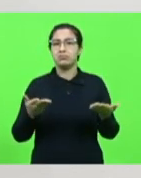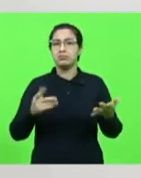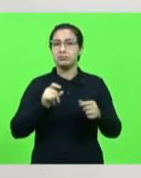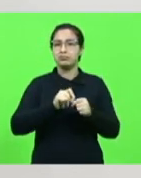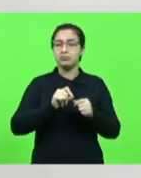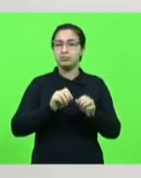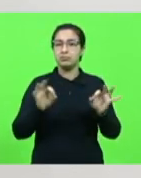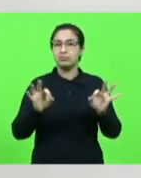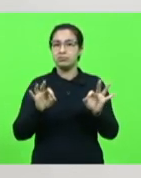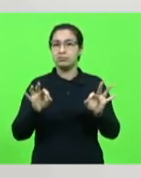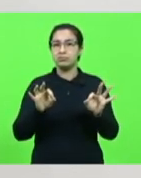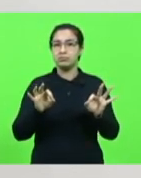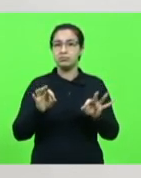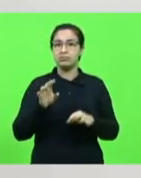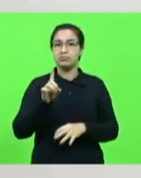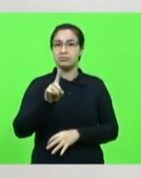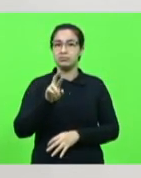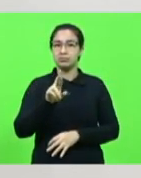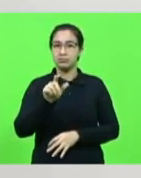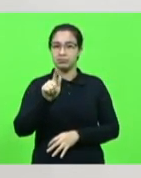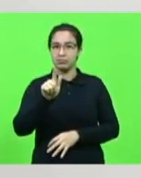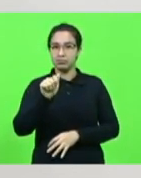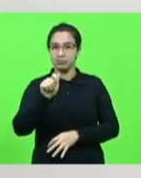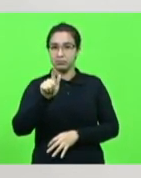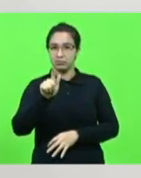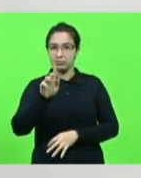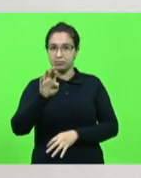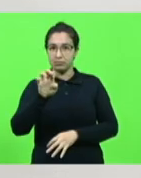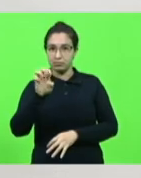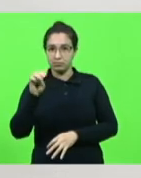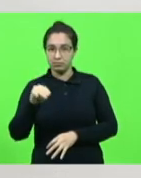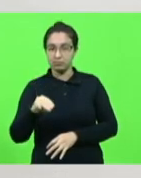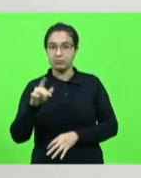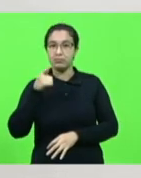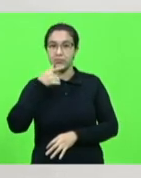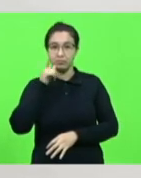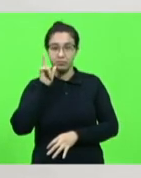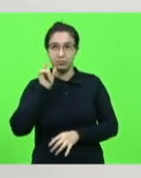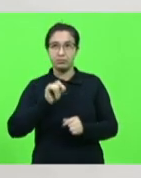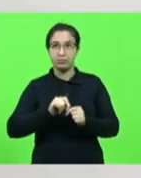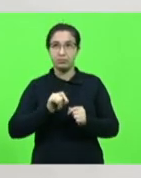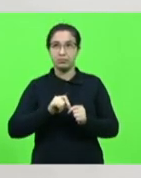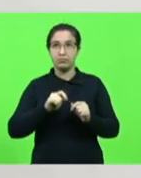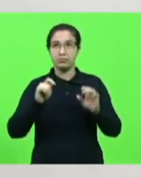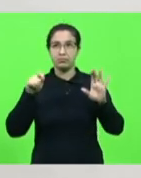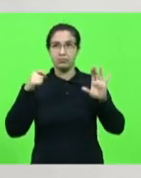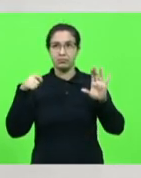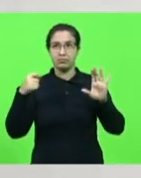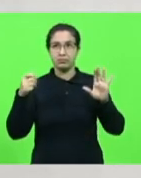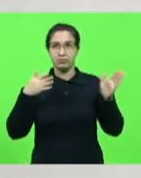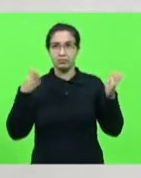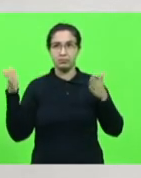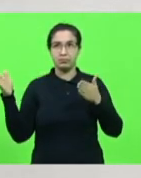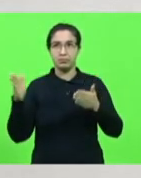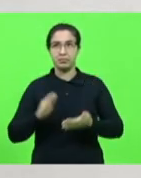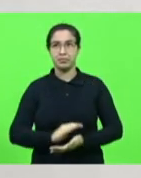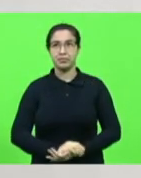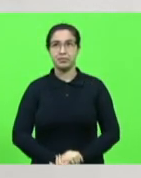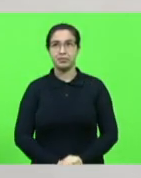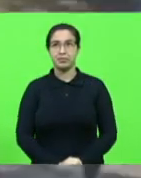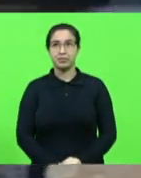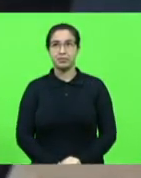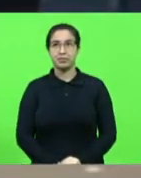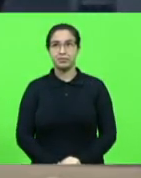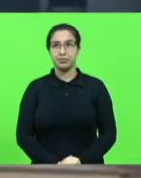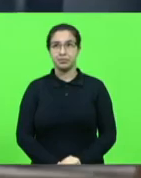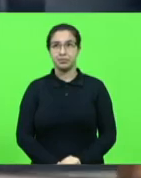do terminal pesqueiro de Laguna. Eu tenho as imagens aqui ontem, agora começou a encostar muito o barco, está bem movimentado. Tem o vídeo 2, pode rodar.